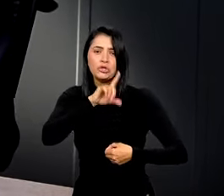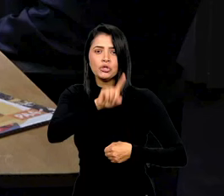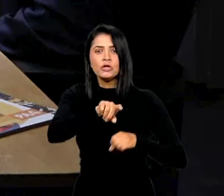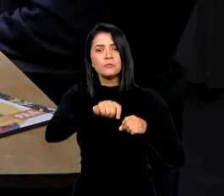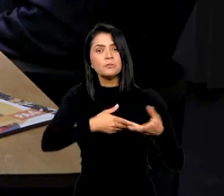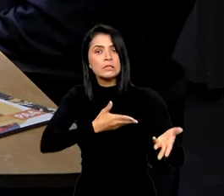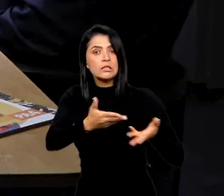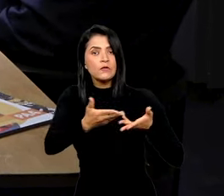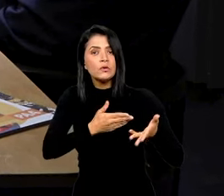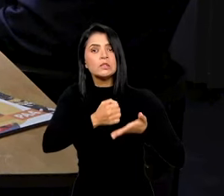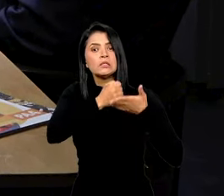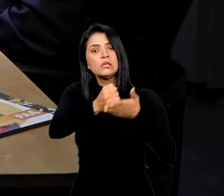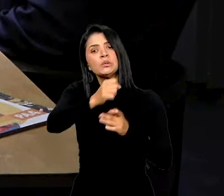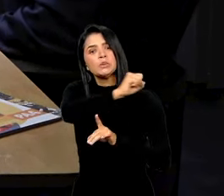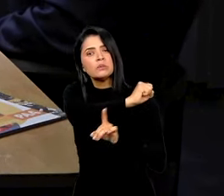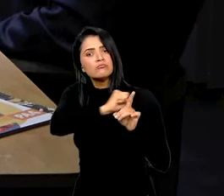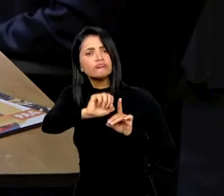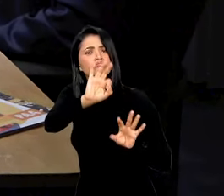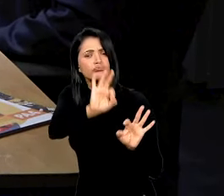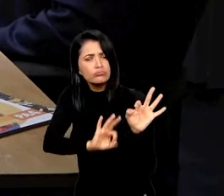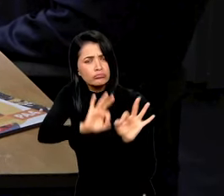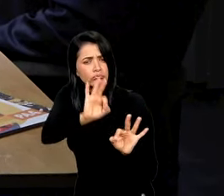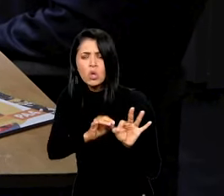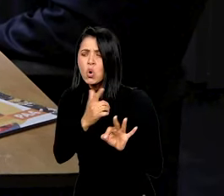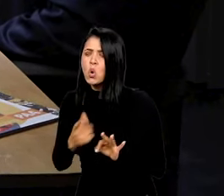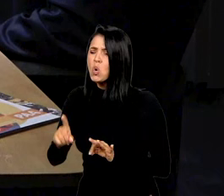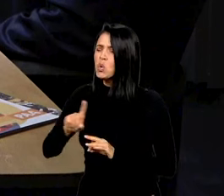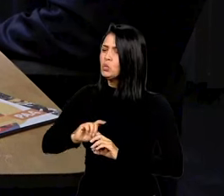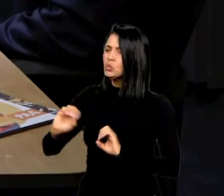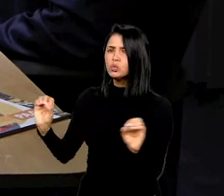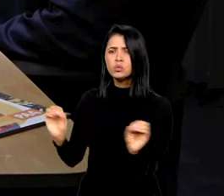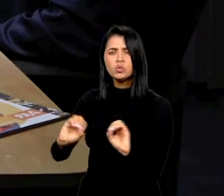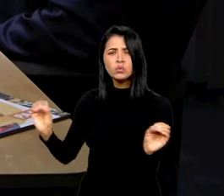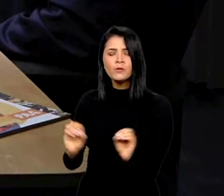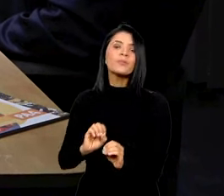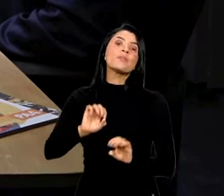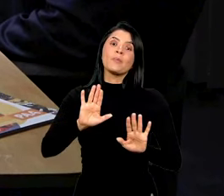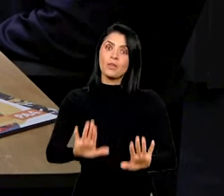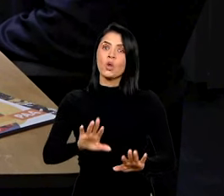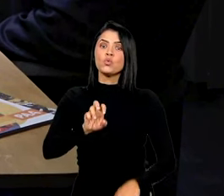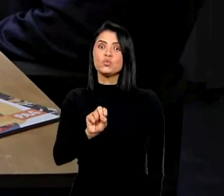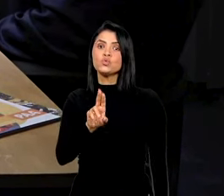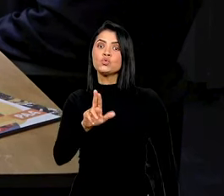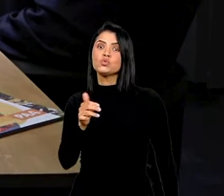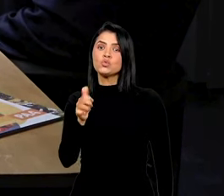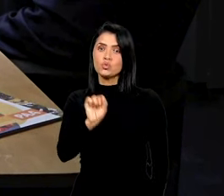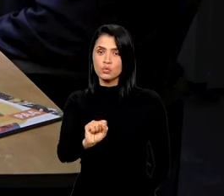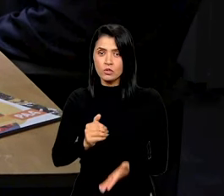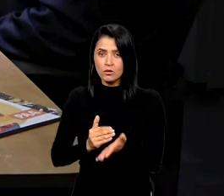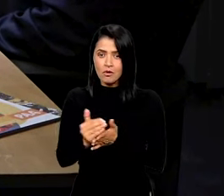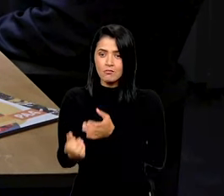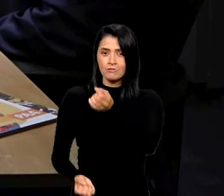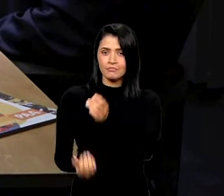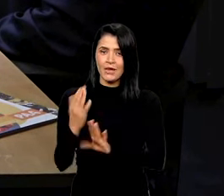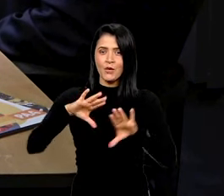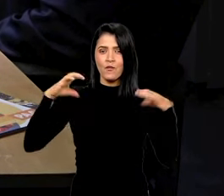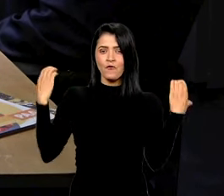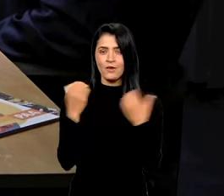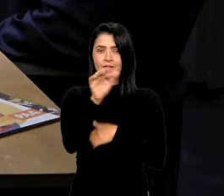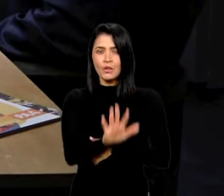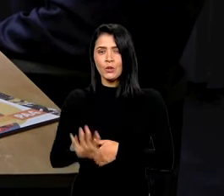bem organizado, outros não. Então, o SUAS veio a partir da Conferência Nacional de 2003 e